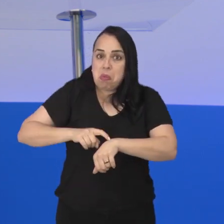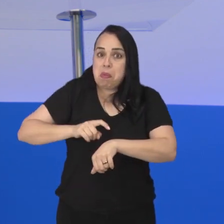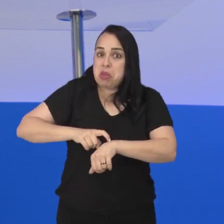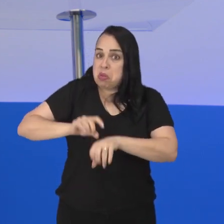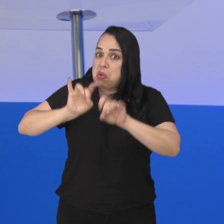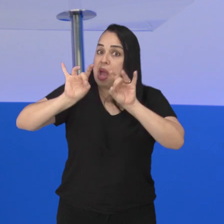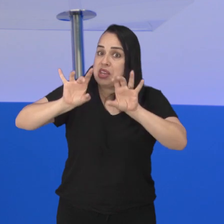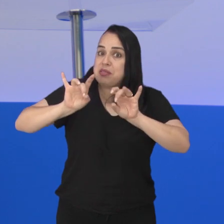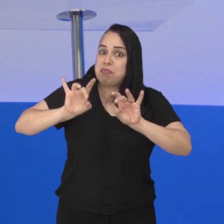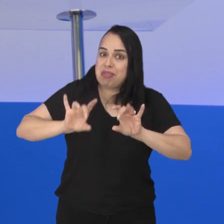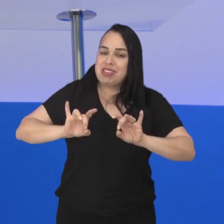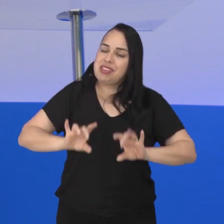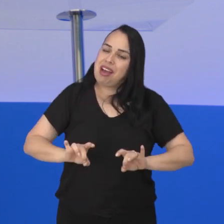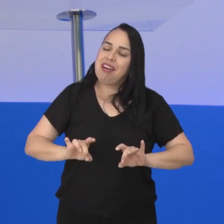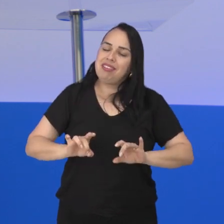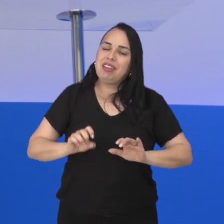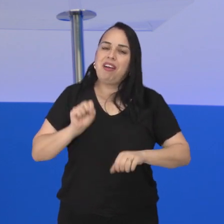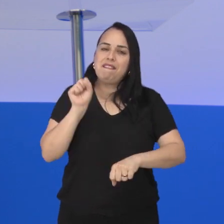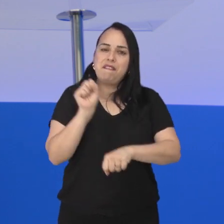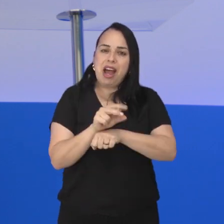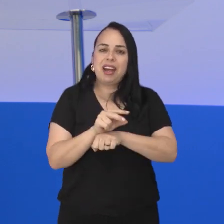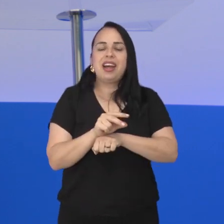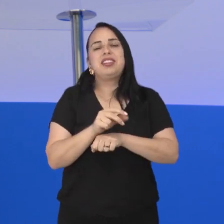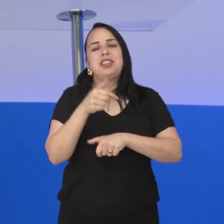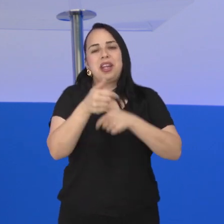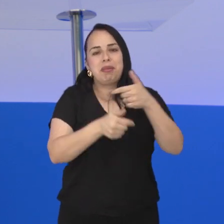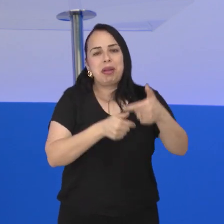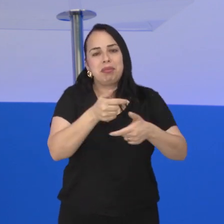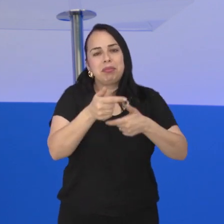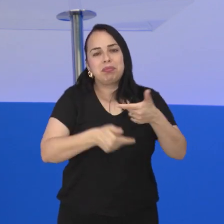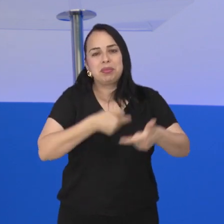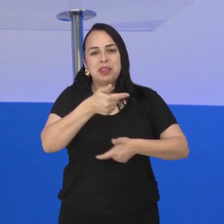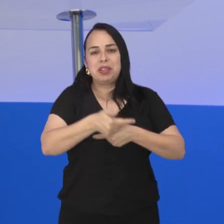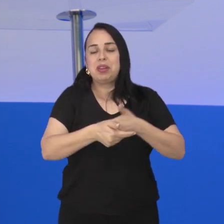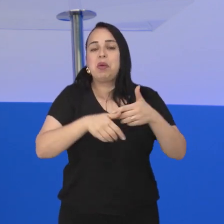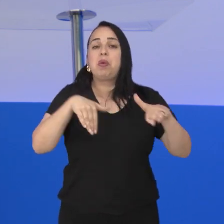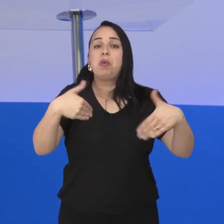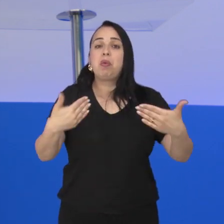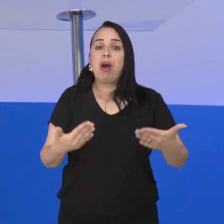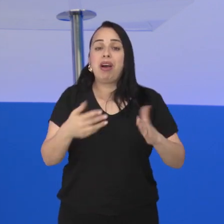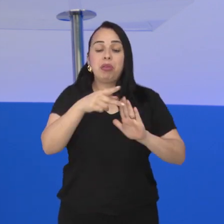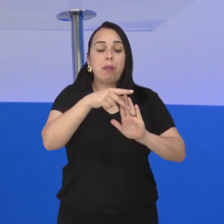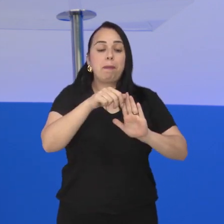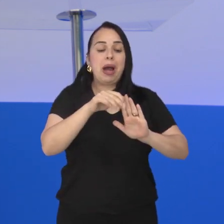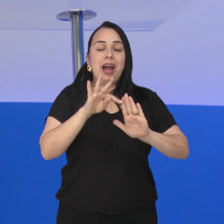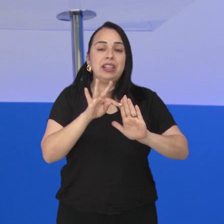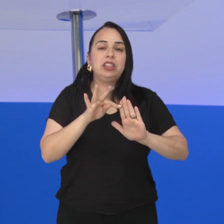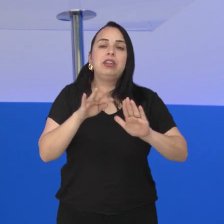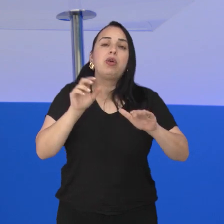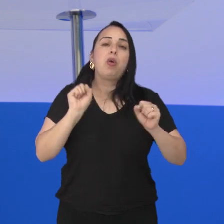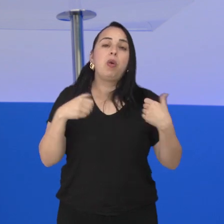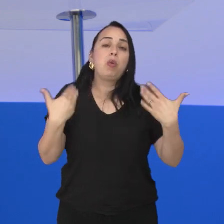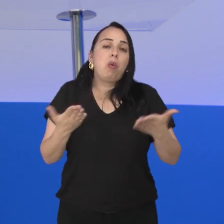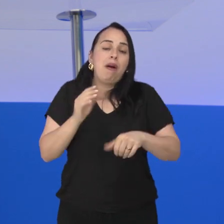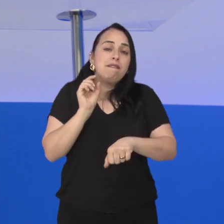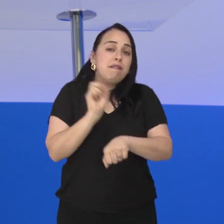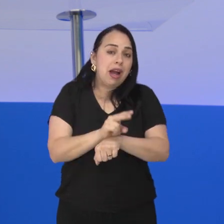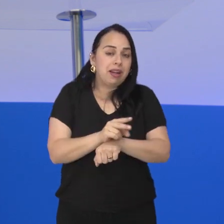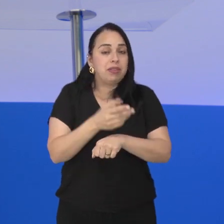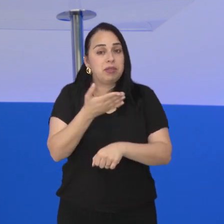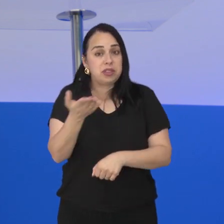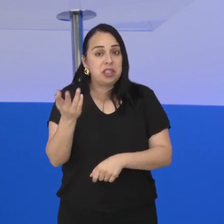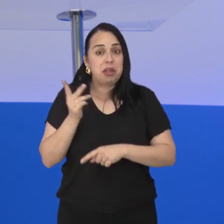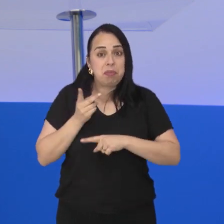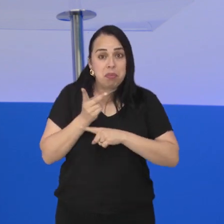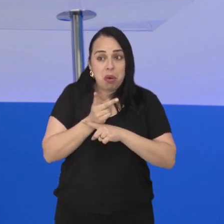da nossa agenda de serviços para acompanharmos as vagas disponíveis no PAT de São José. Para quem está